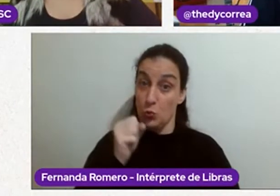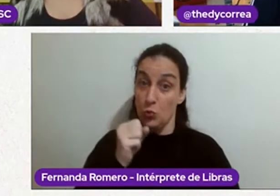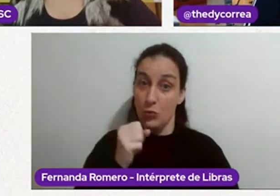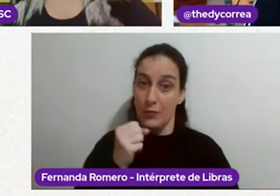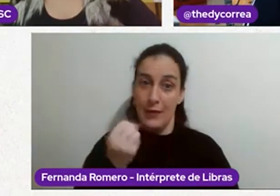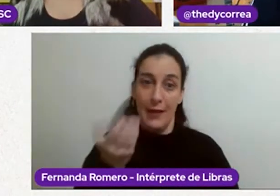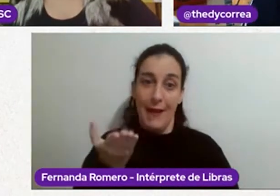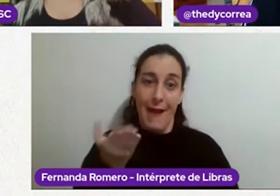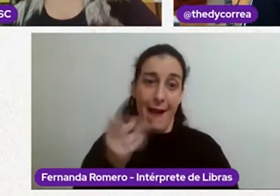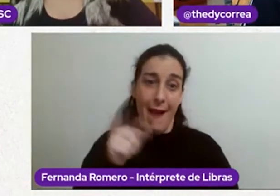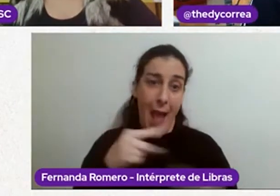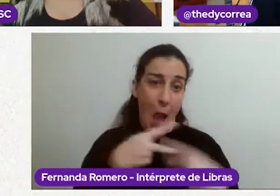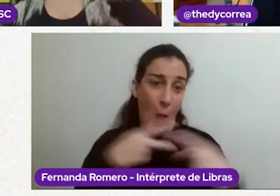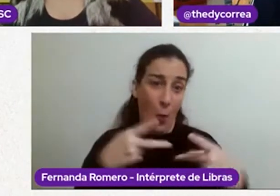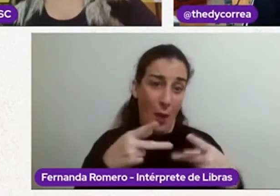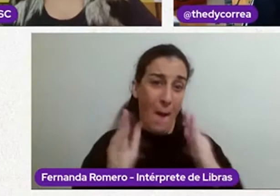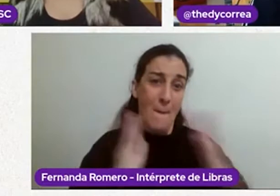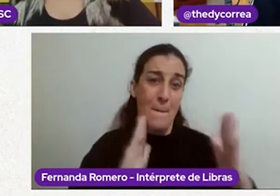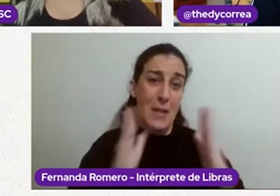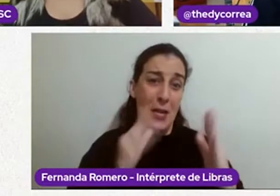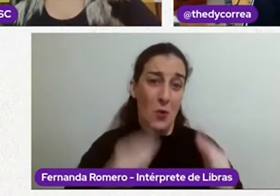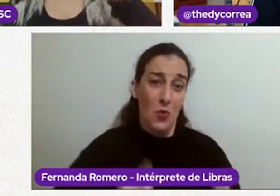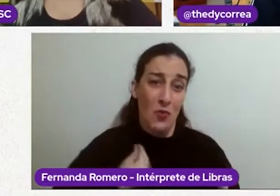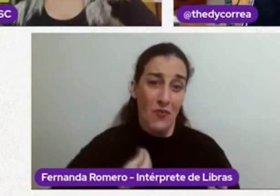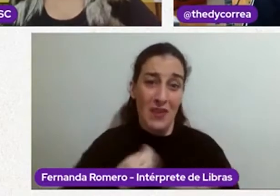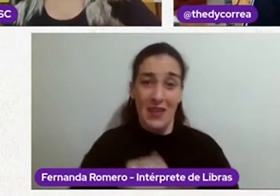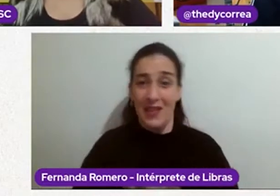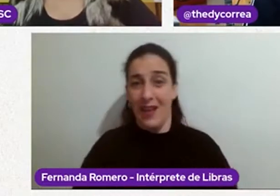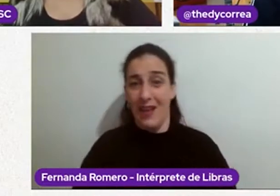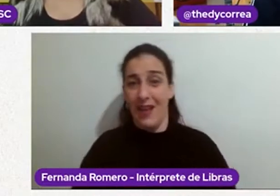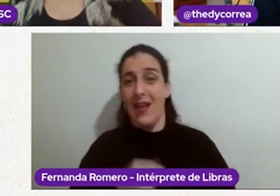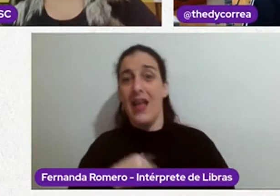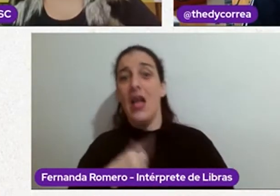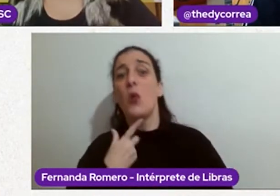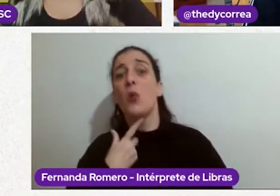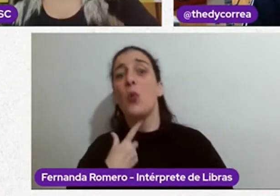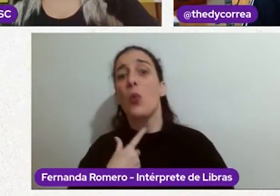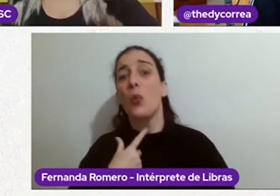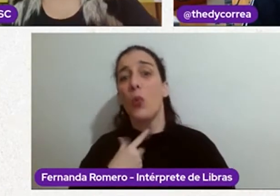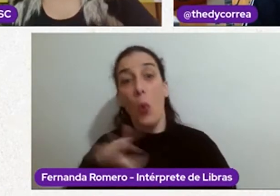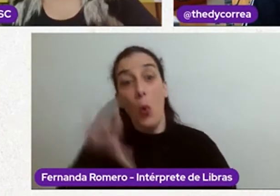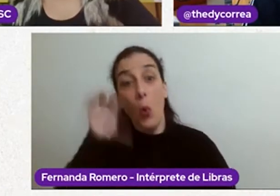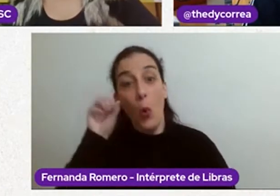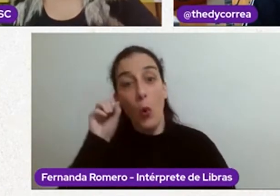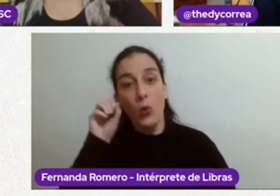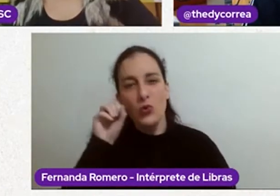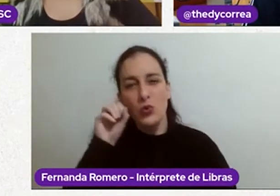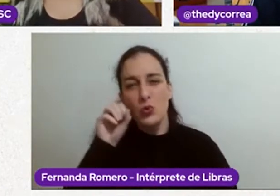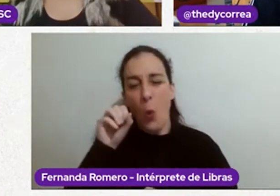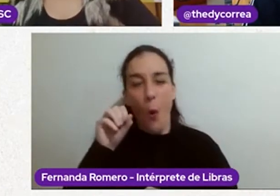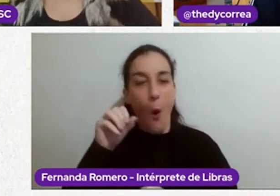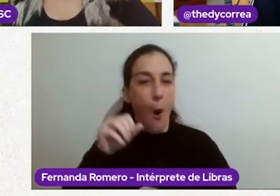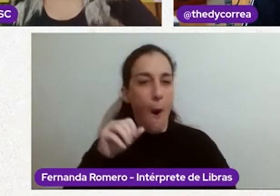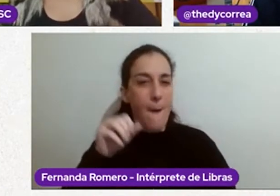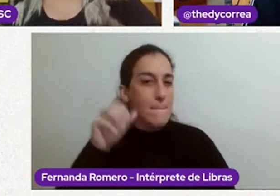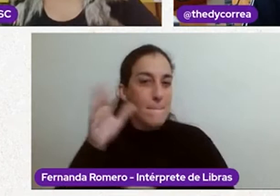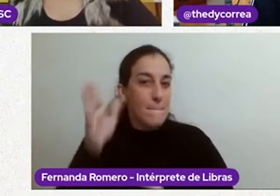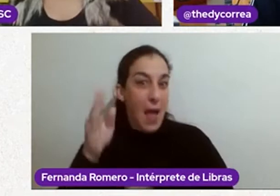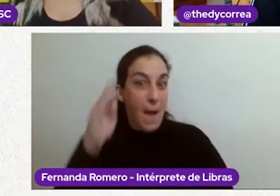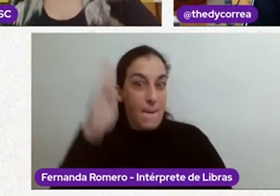são aquelas coisas de fase da vida, né? Eu tenho ouvido muita música, black music dos anos